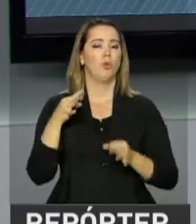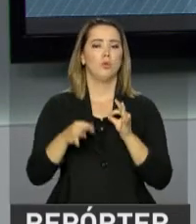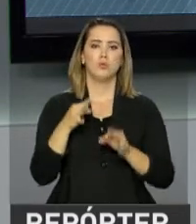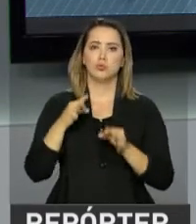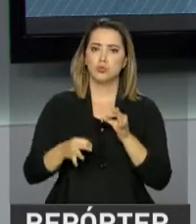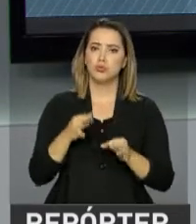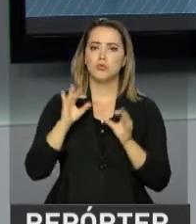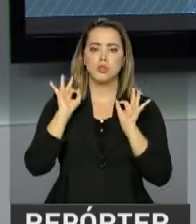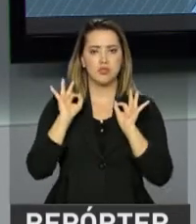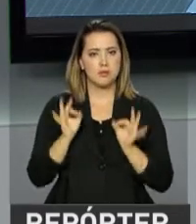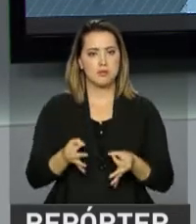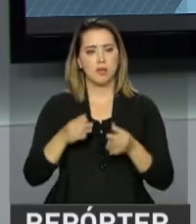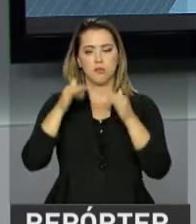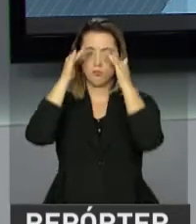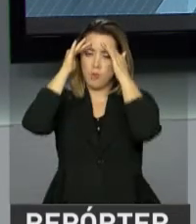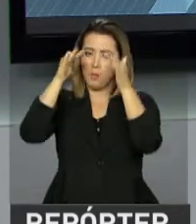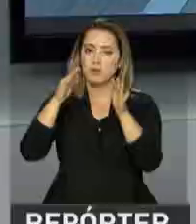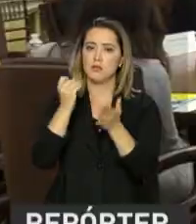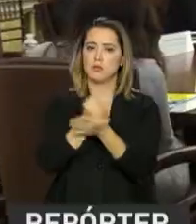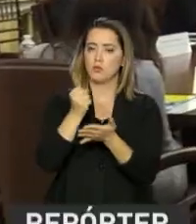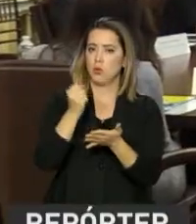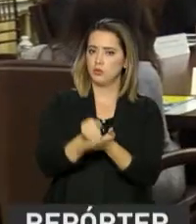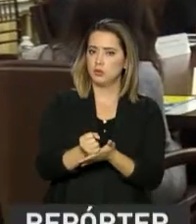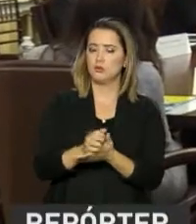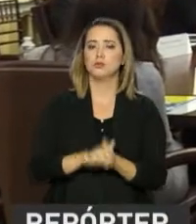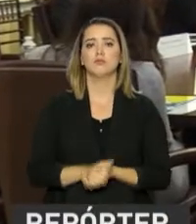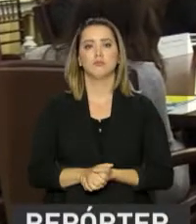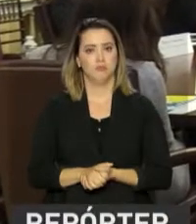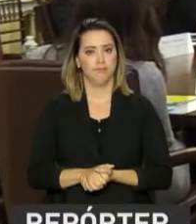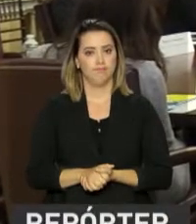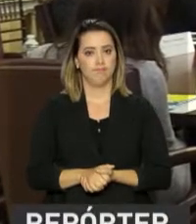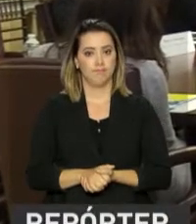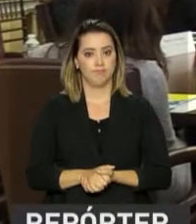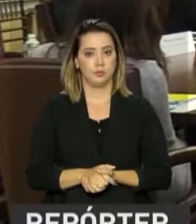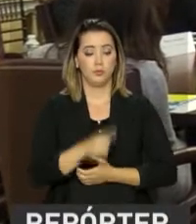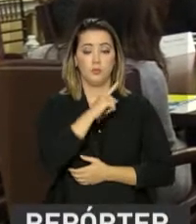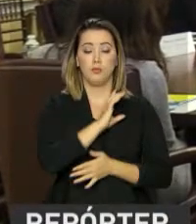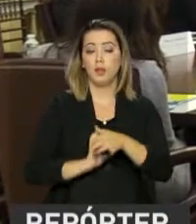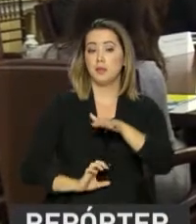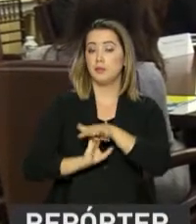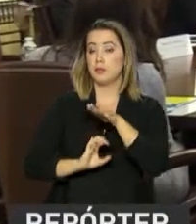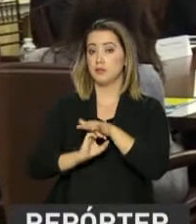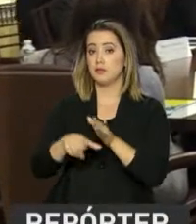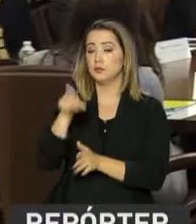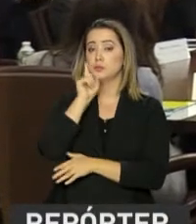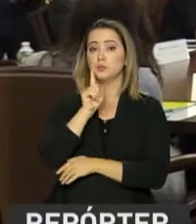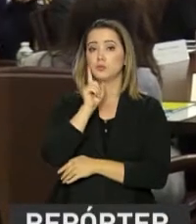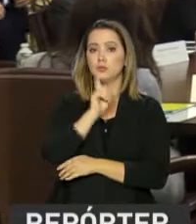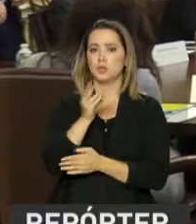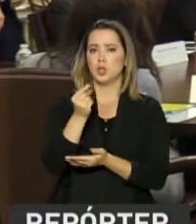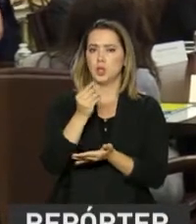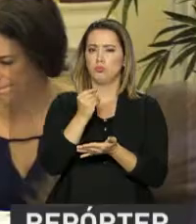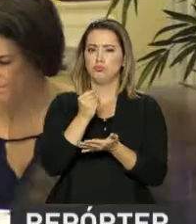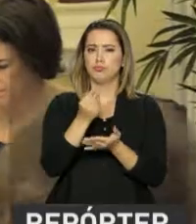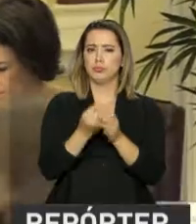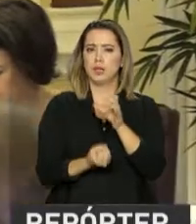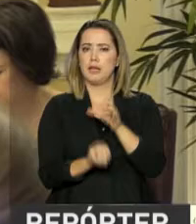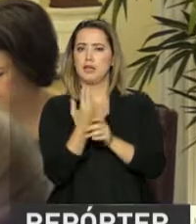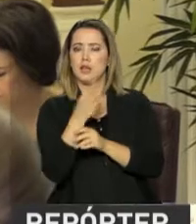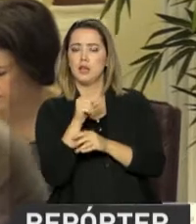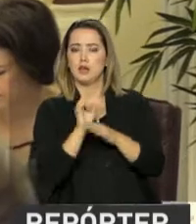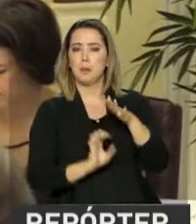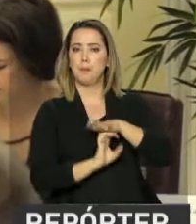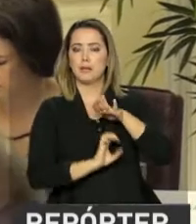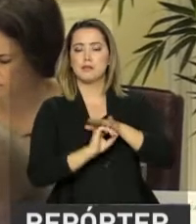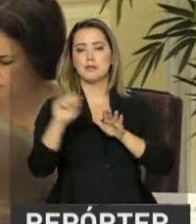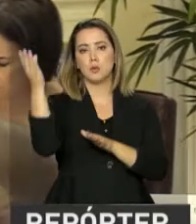e respeito aos contratos empresários norte-americanos que investem no brasil participaram da